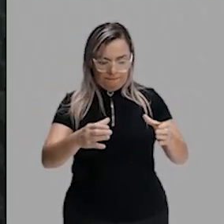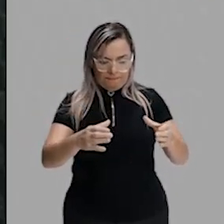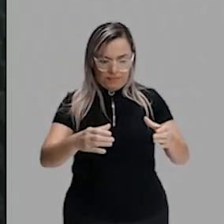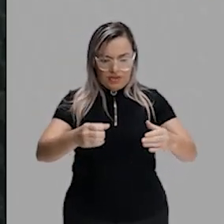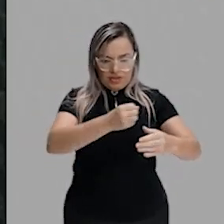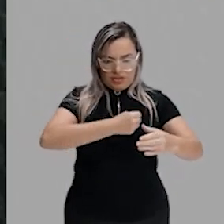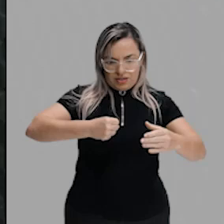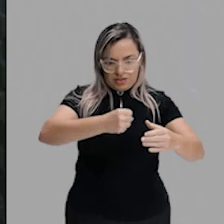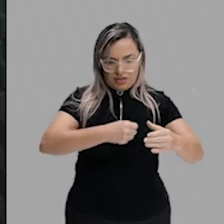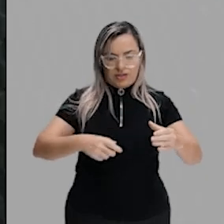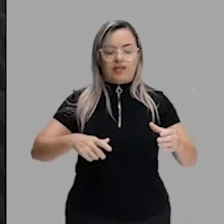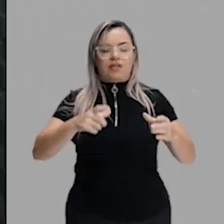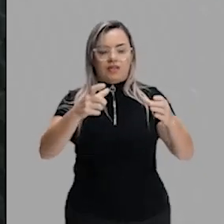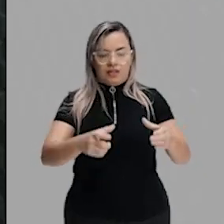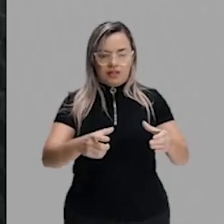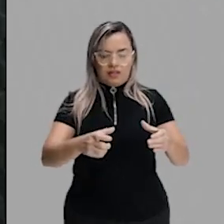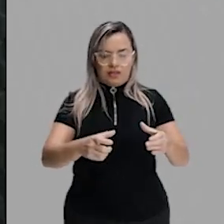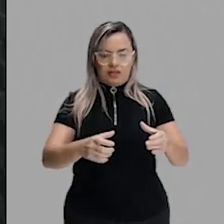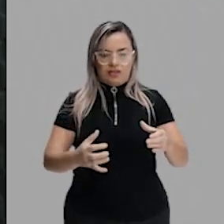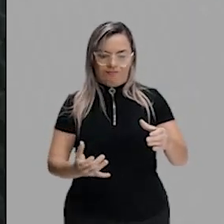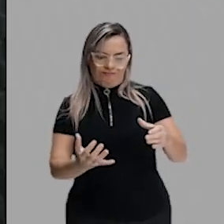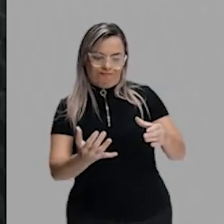A churrasqueira elétrica,